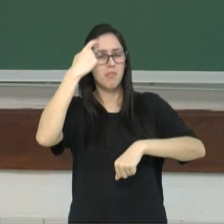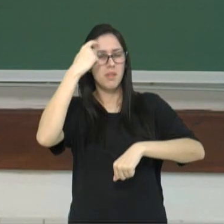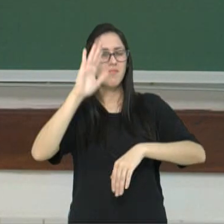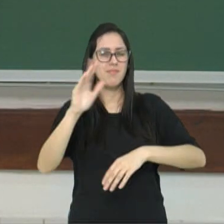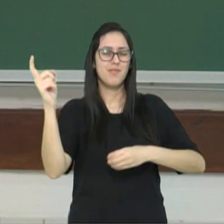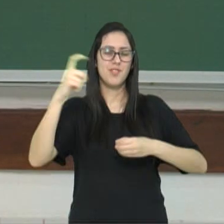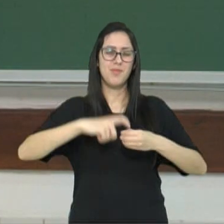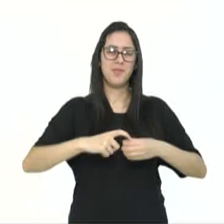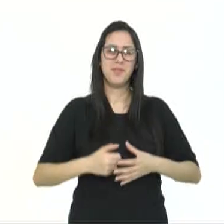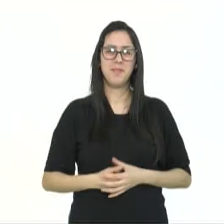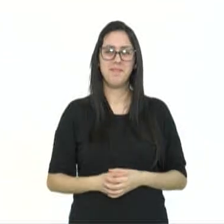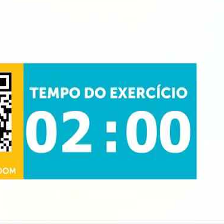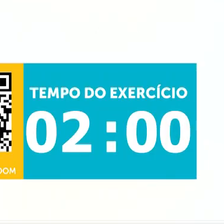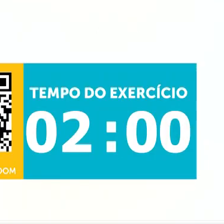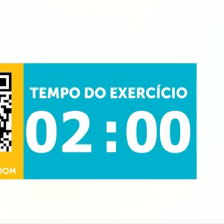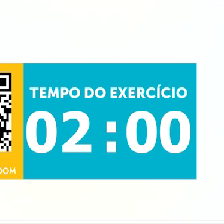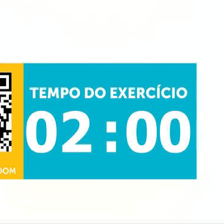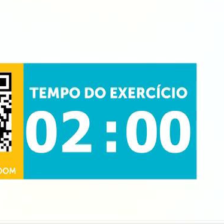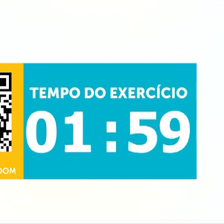já retorno.